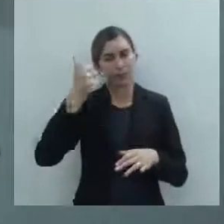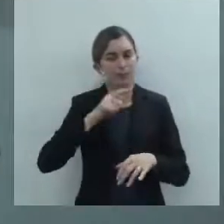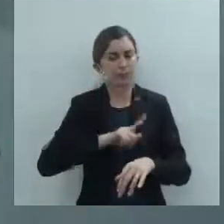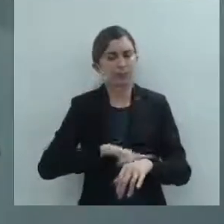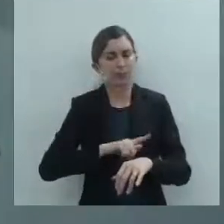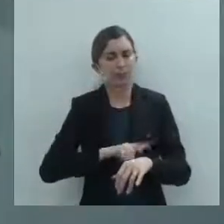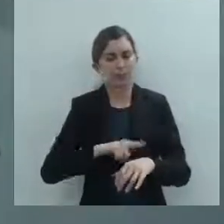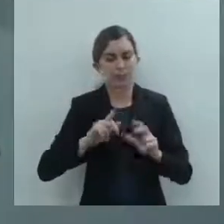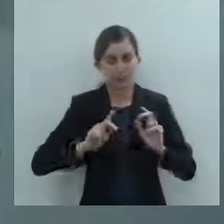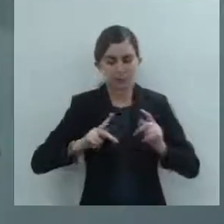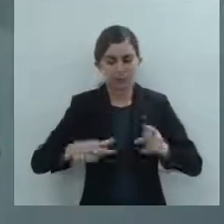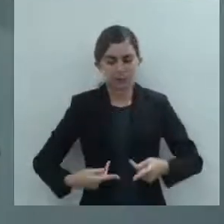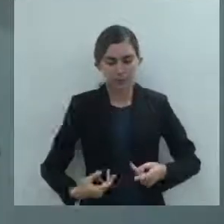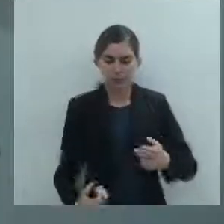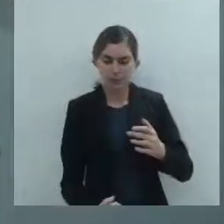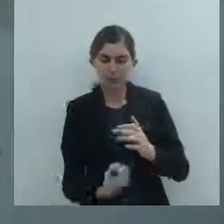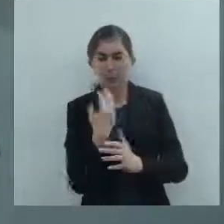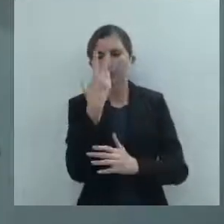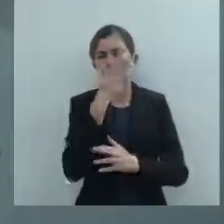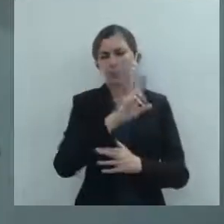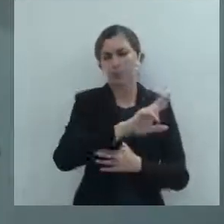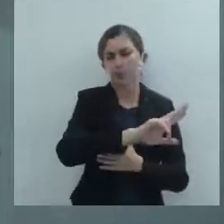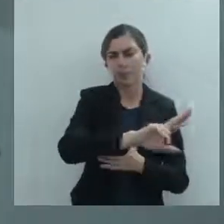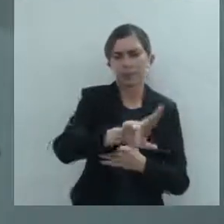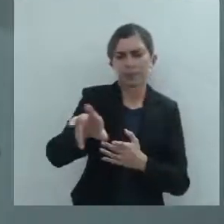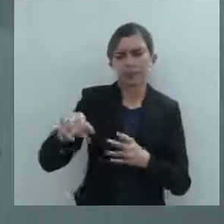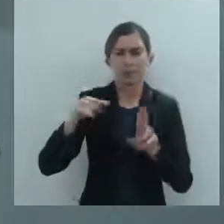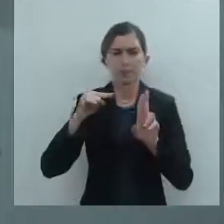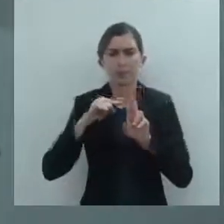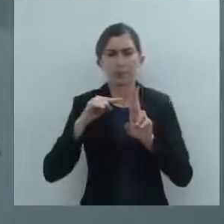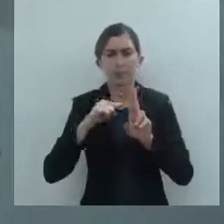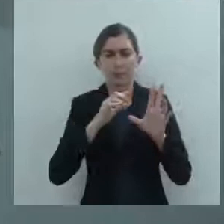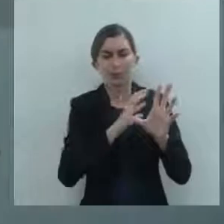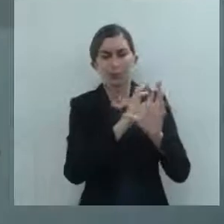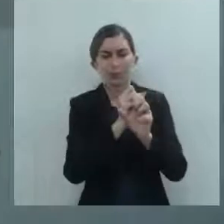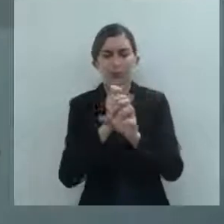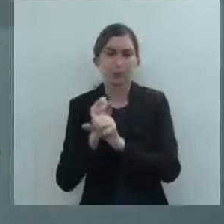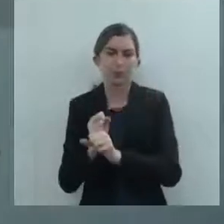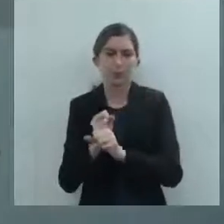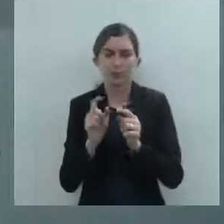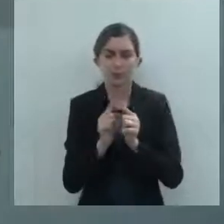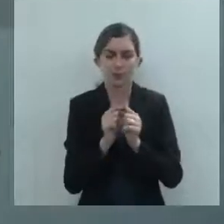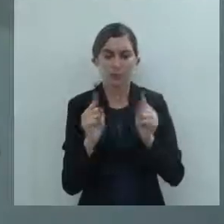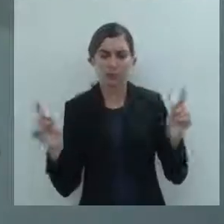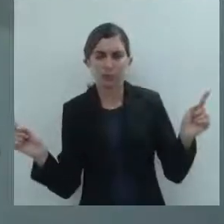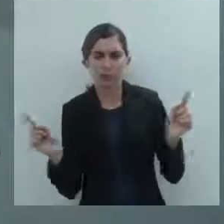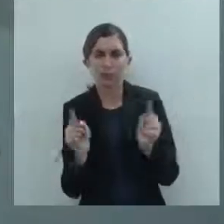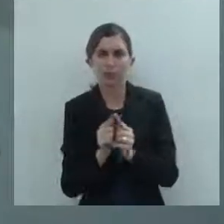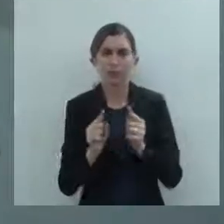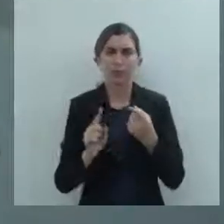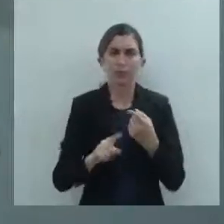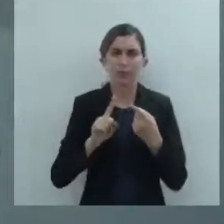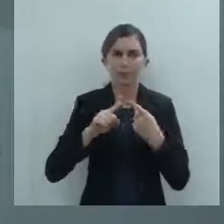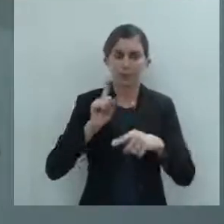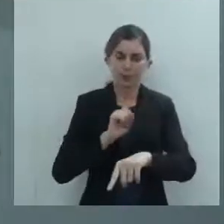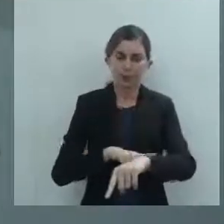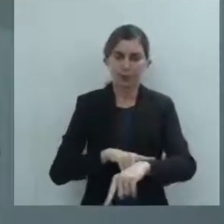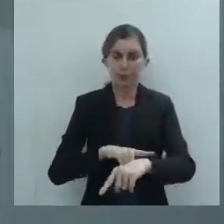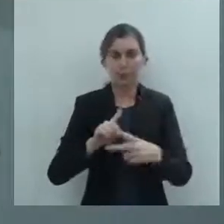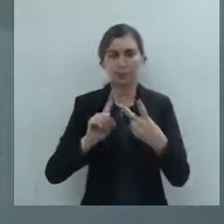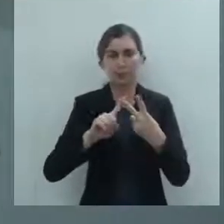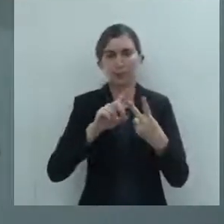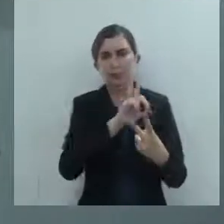os seres humanos criaram diversas unidades de medida e as mais conhecidas são as horas